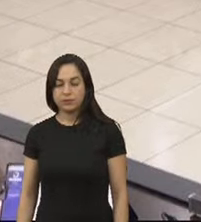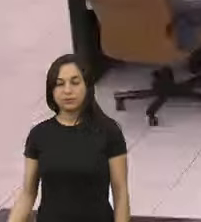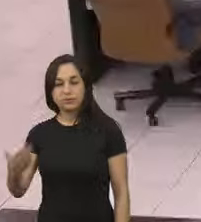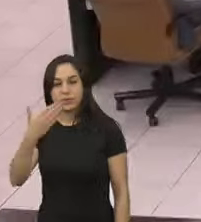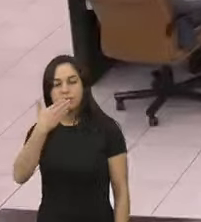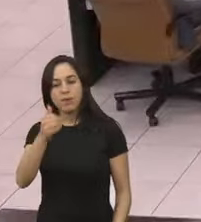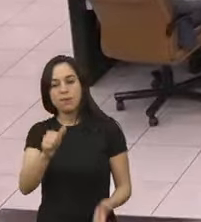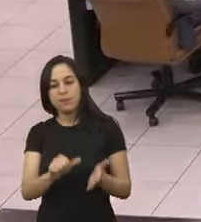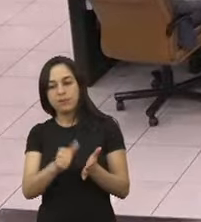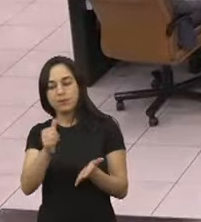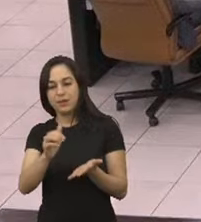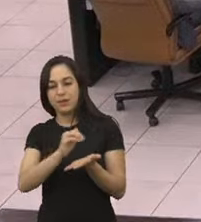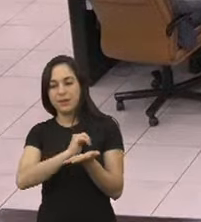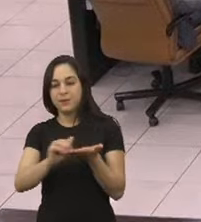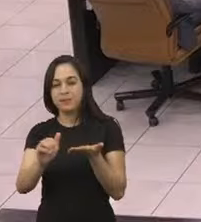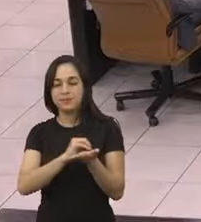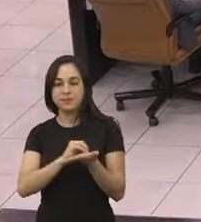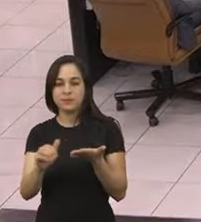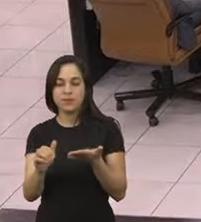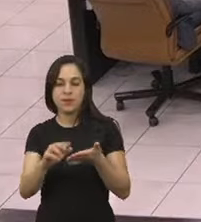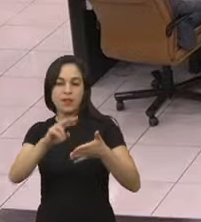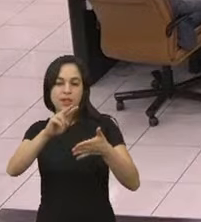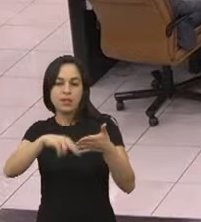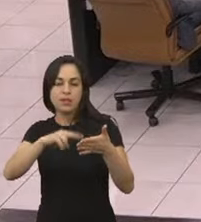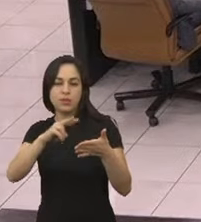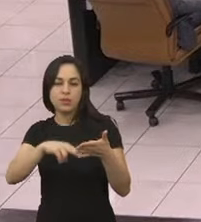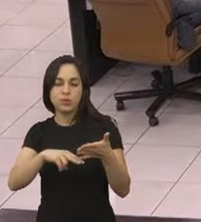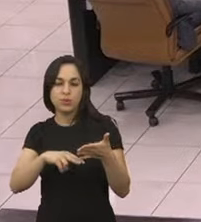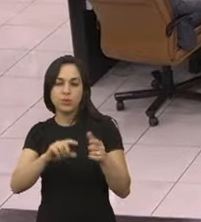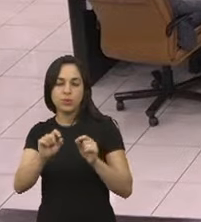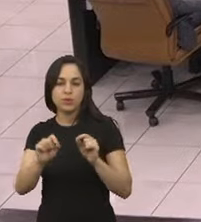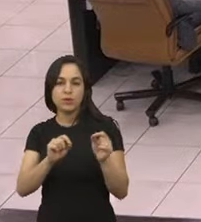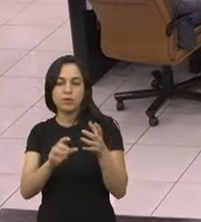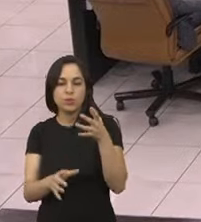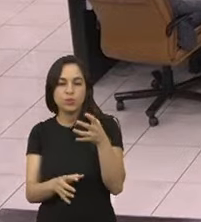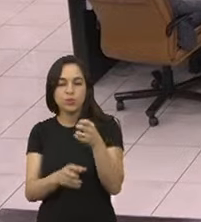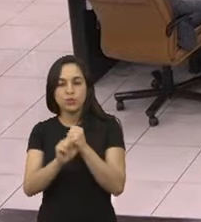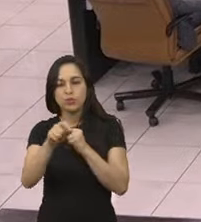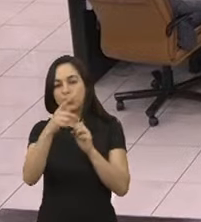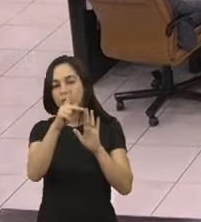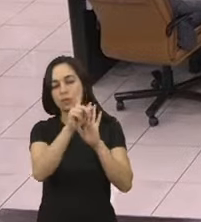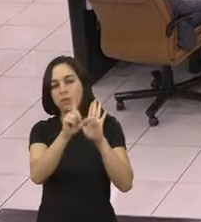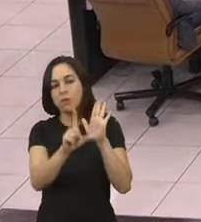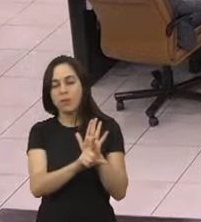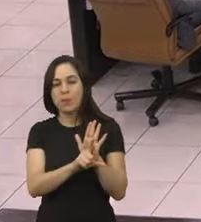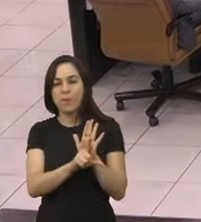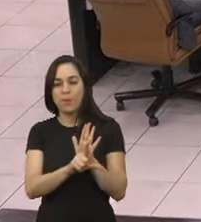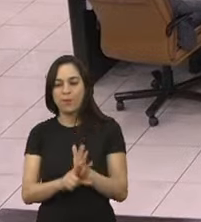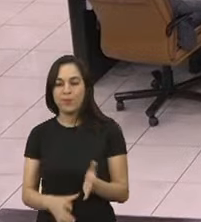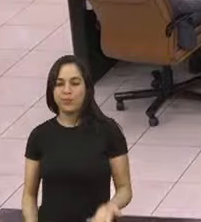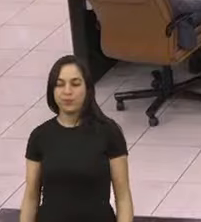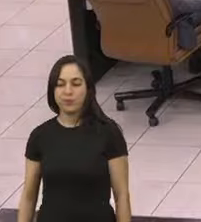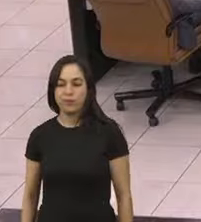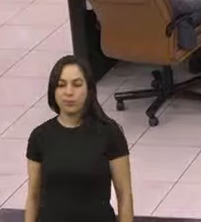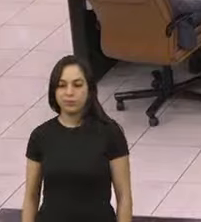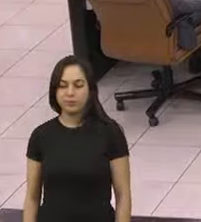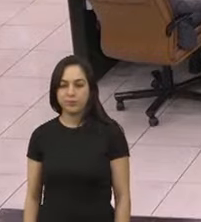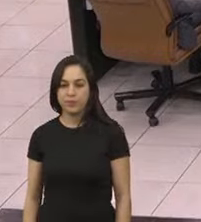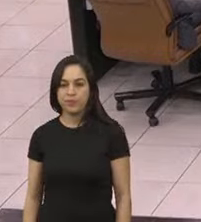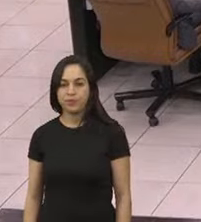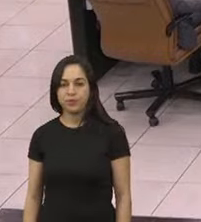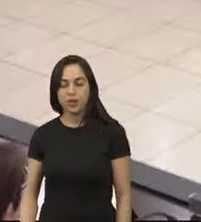Solicito à primeira secretária que faça a leitura do resumo do próximo projeto. Senhor presidente, questão de ordem, senhor